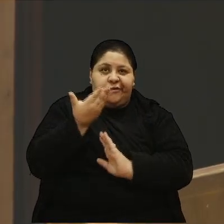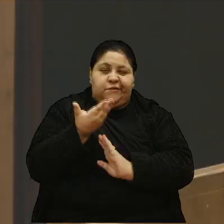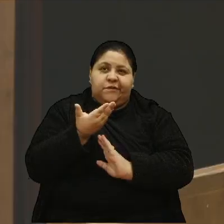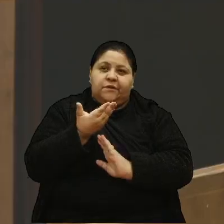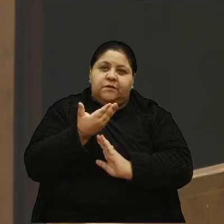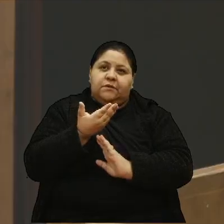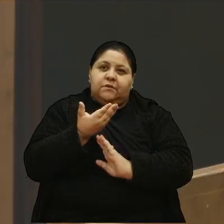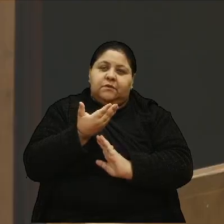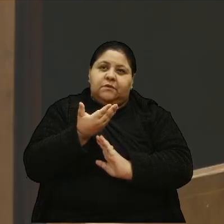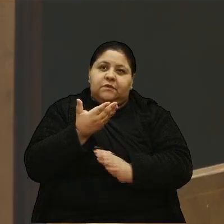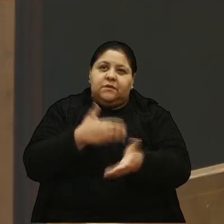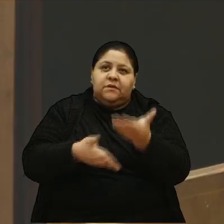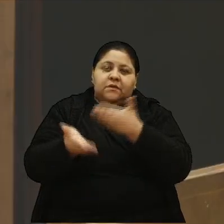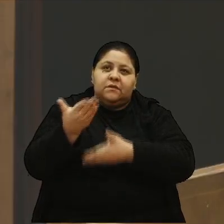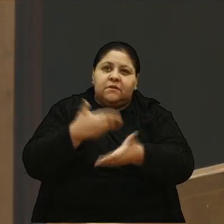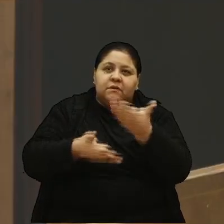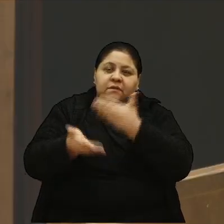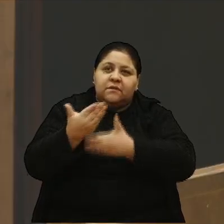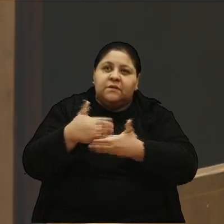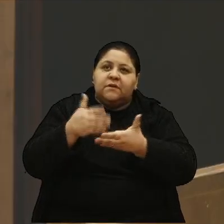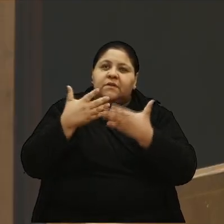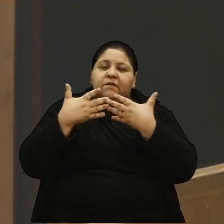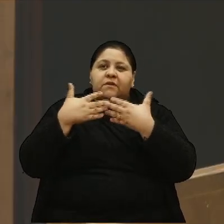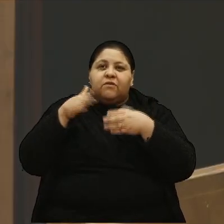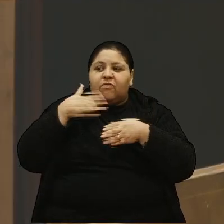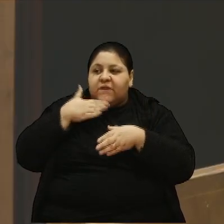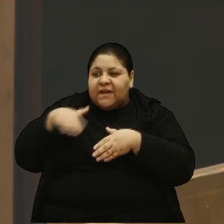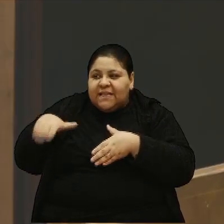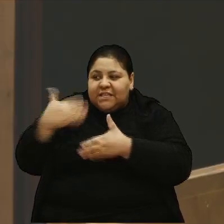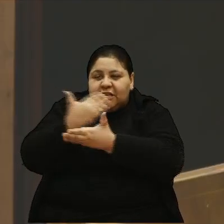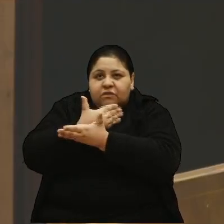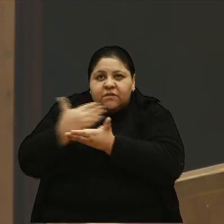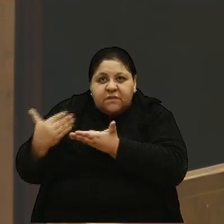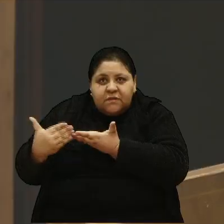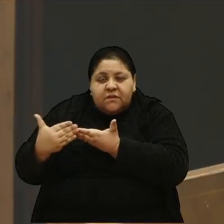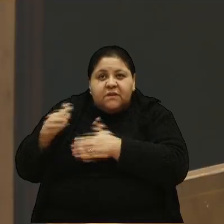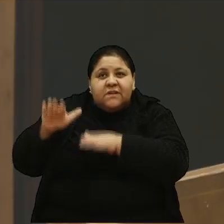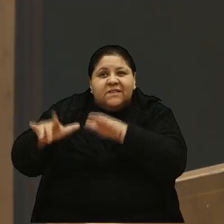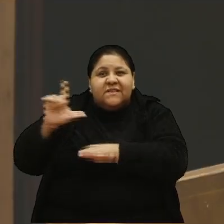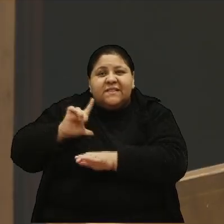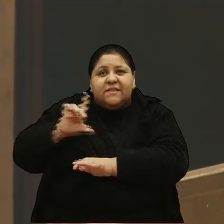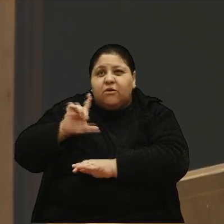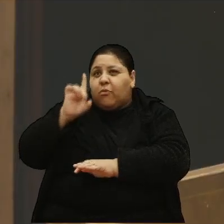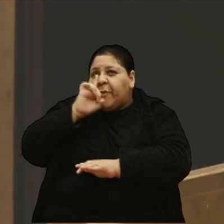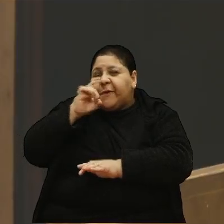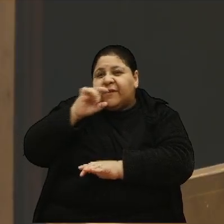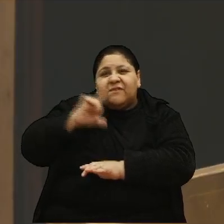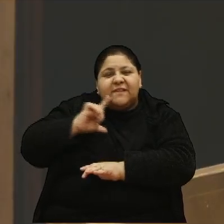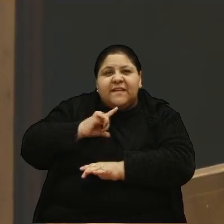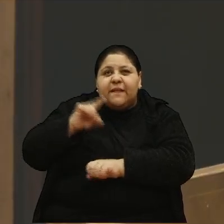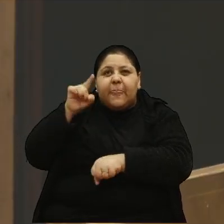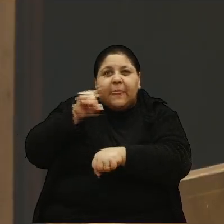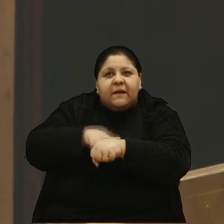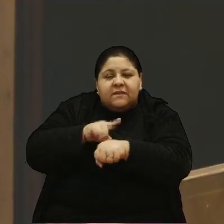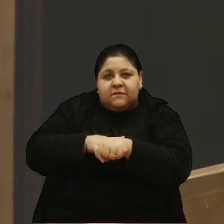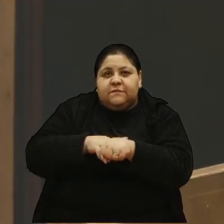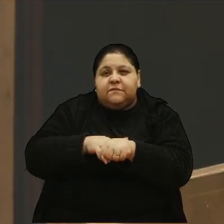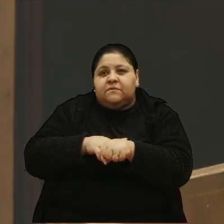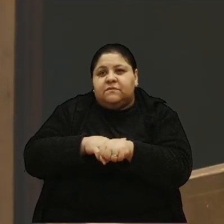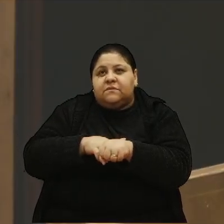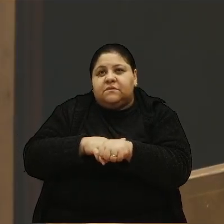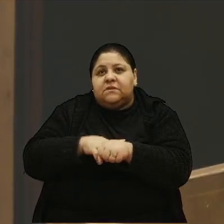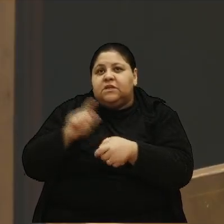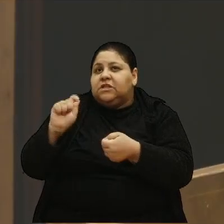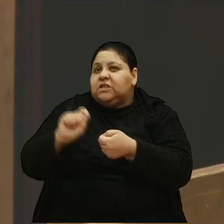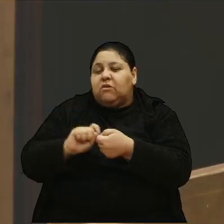lá e atende e trata com a criança que está lá na ponta da linha, que às vezes tem um pai e uma mãe que não tem tempo para ver isso, ou, aliás, não